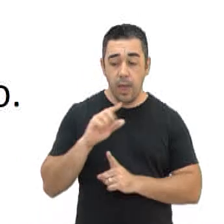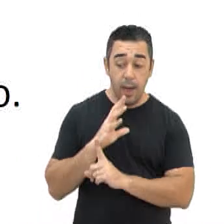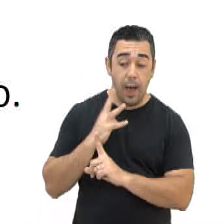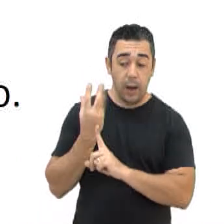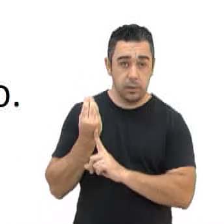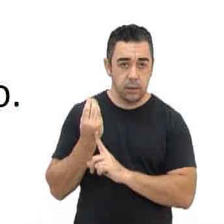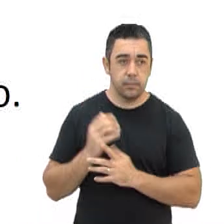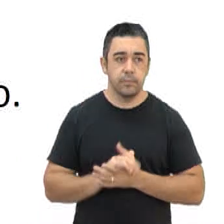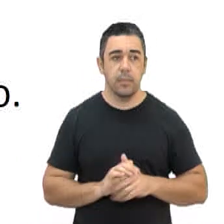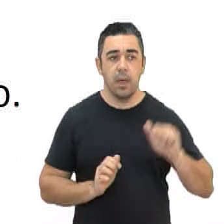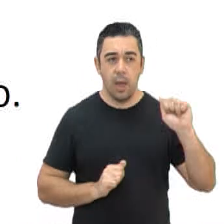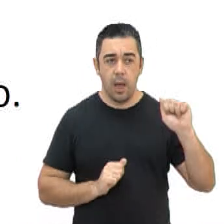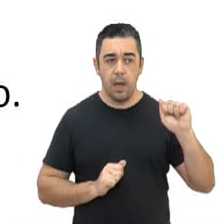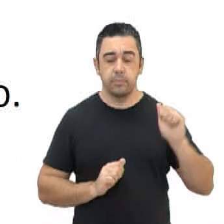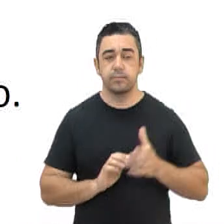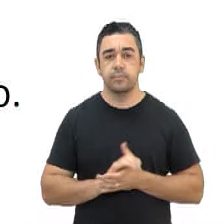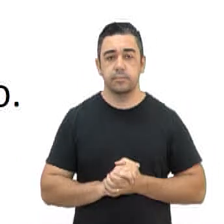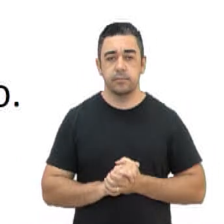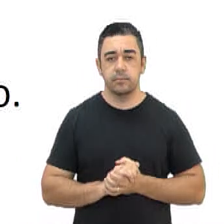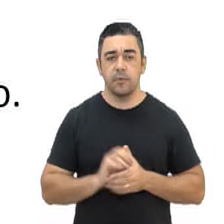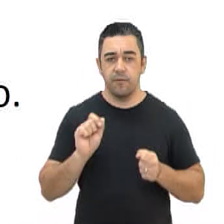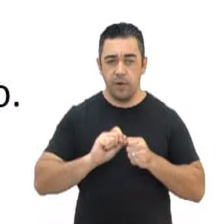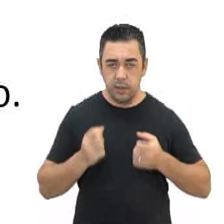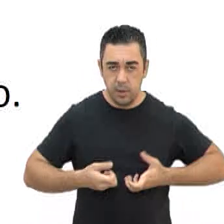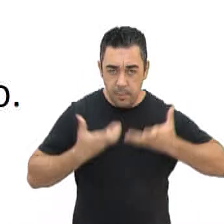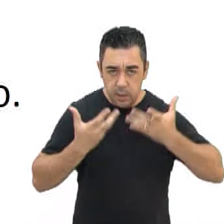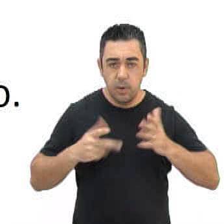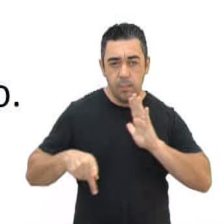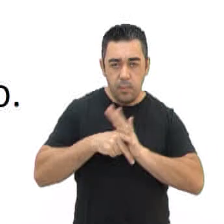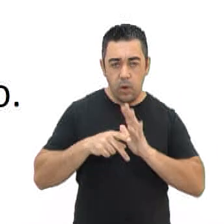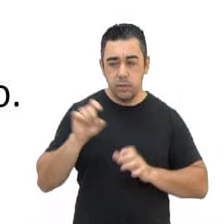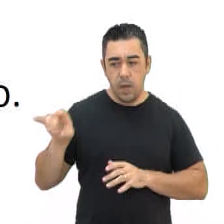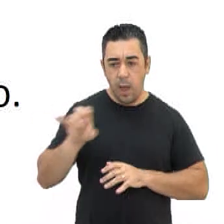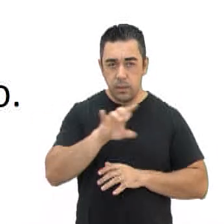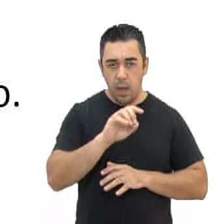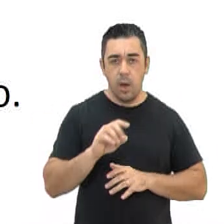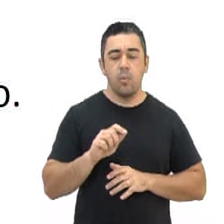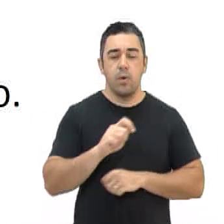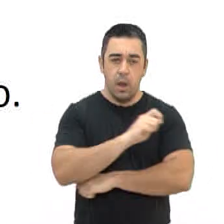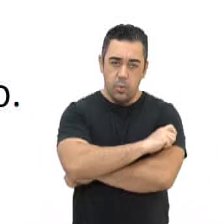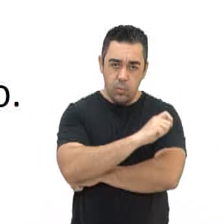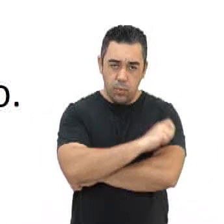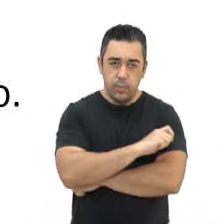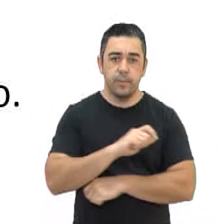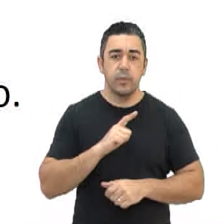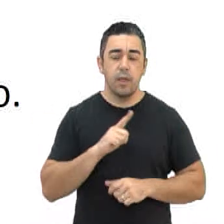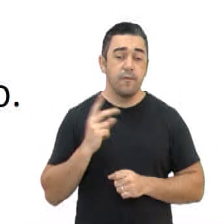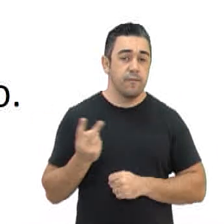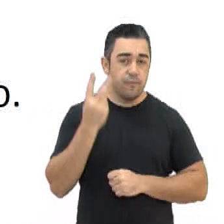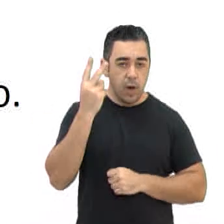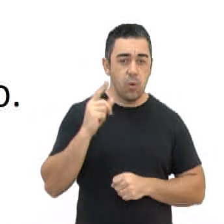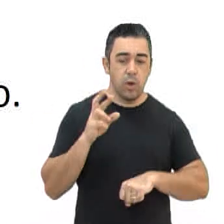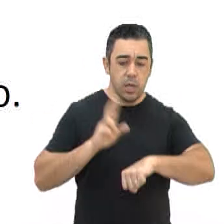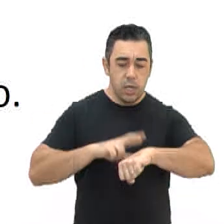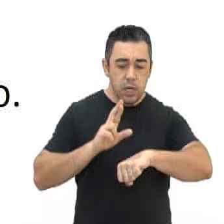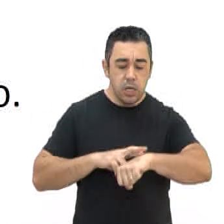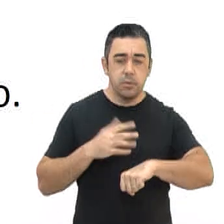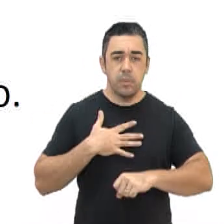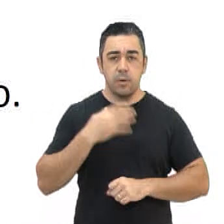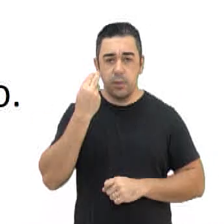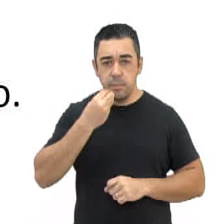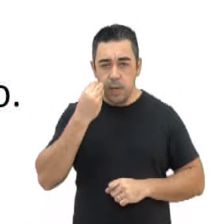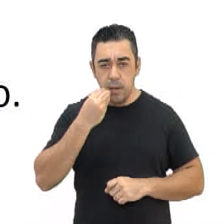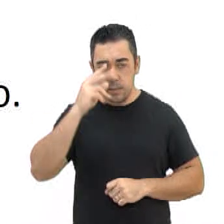arte. Letra A. Forma de expressão singular de cada aluno ou aluna. valorizando os seus ritmos, a sua